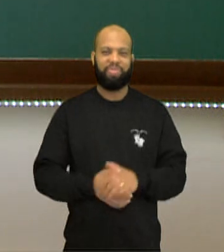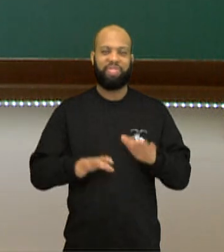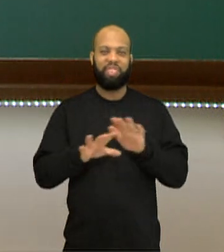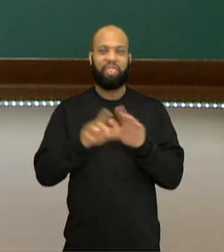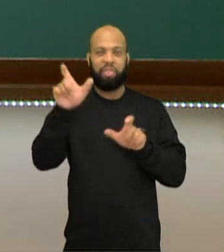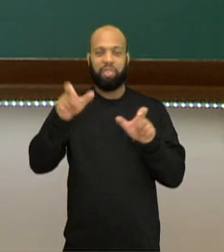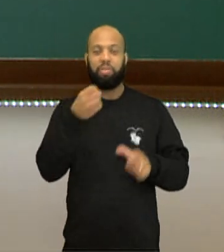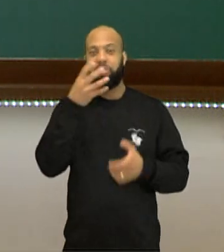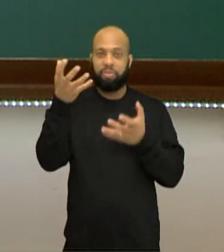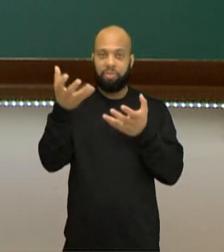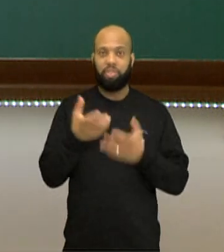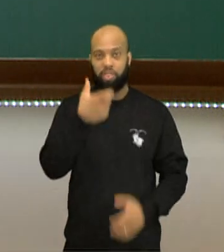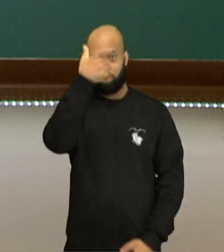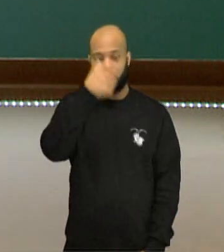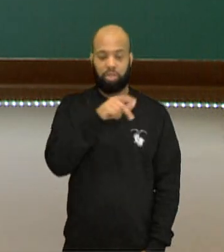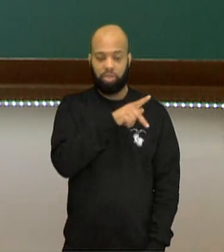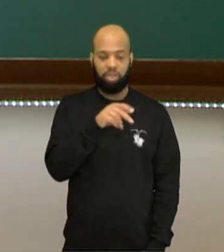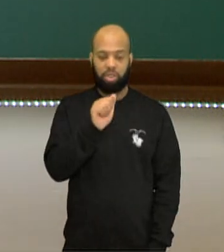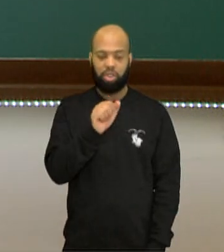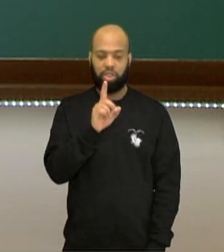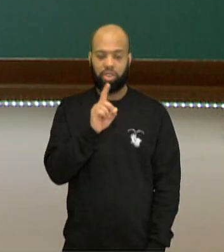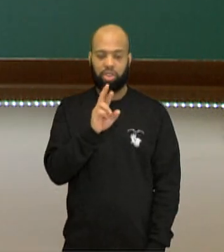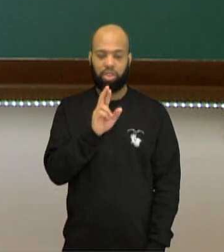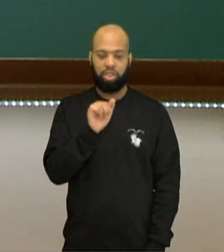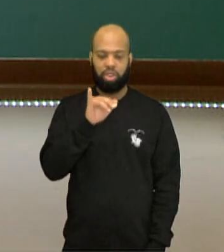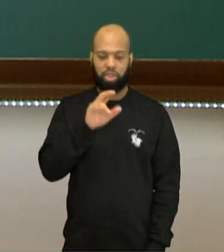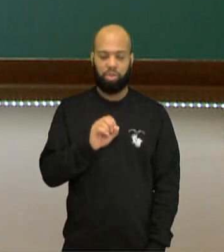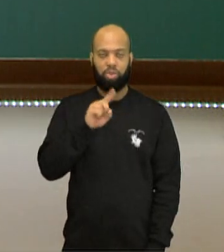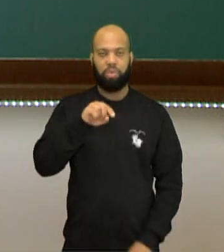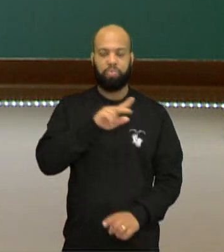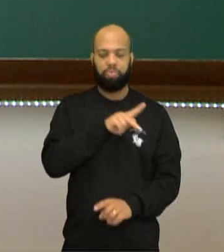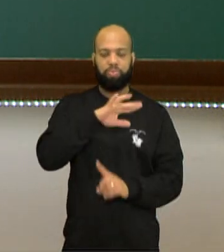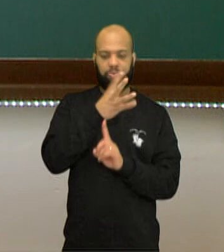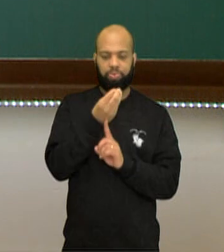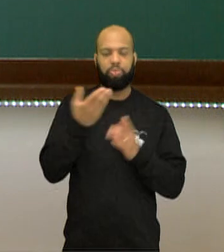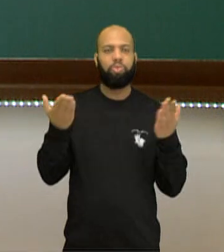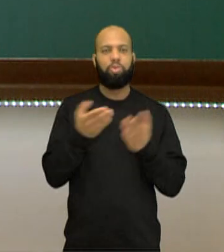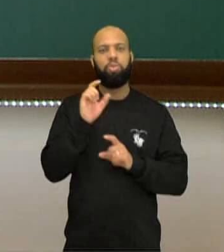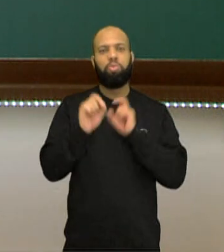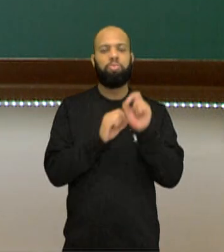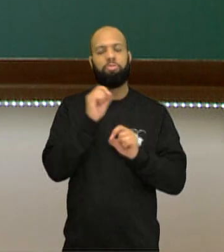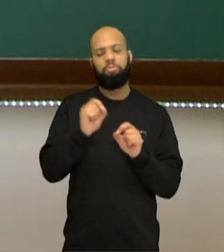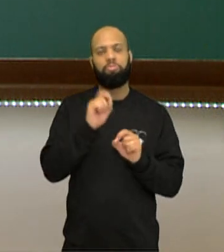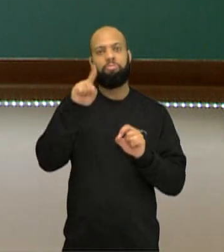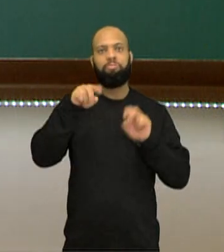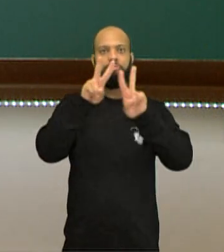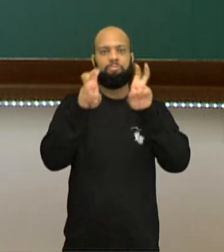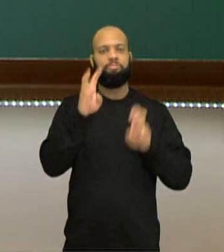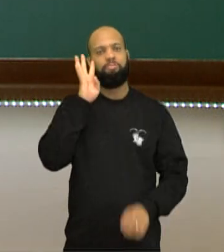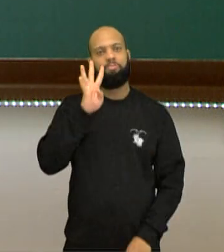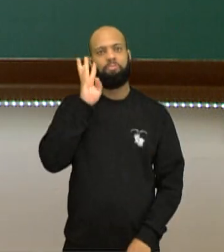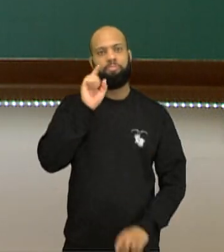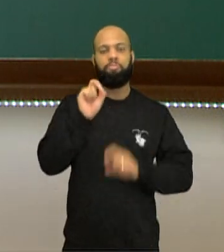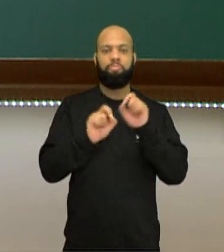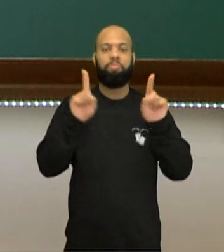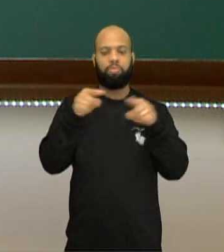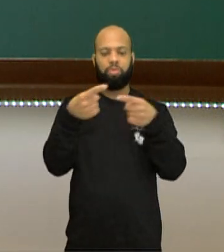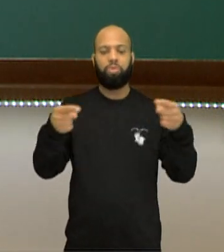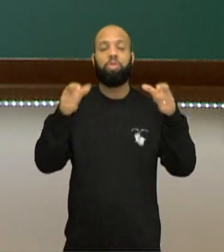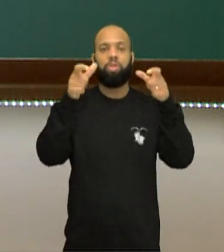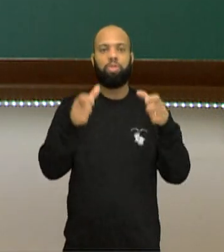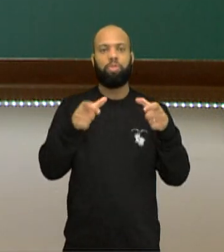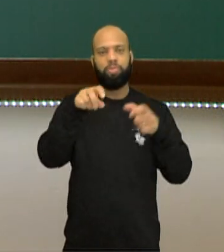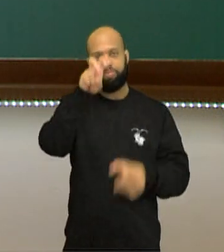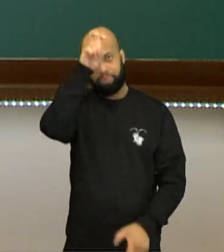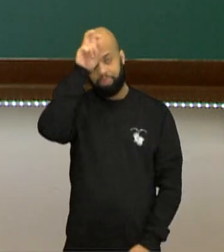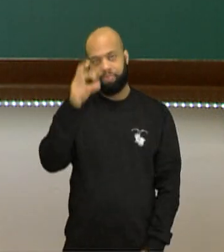Olá pessoal, bem-vindos. Eu sou Adriano, professor de artes. Pessoal, hoje vamos falar de um assunto bem interessante que é música no Antigo Egito.